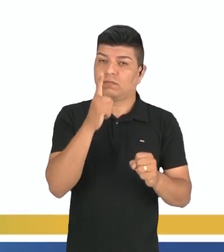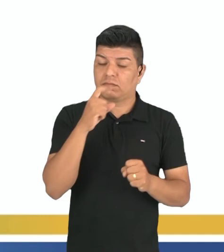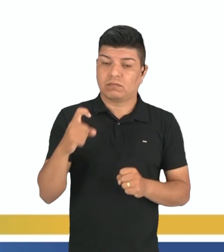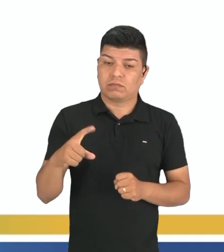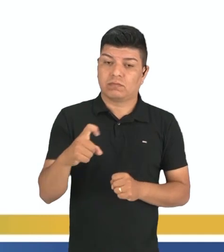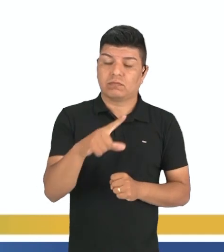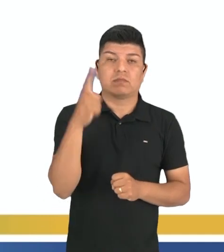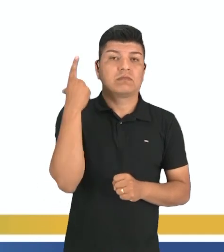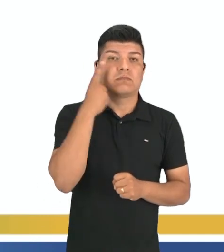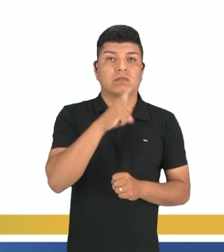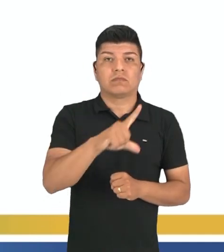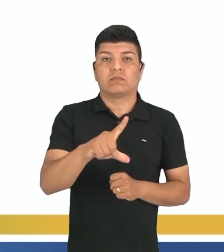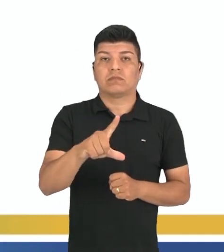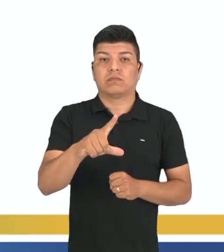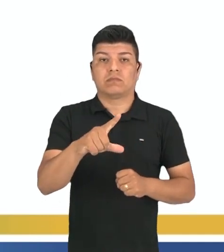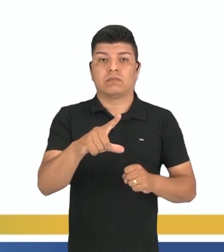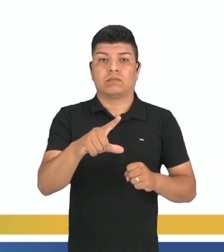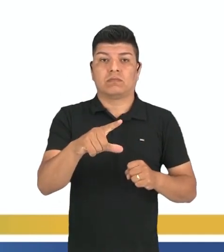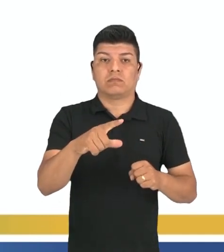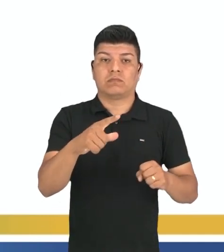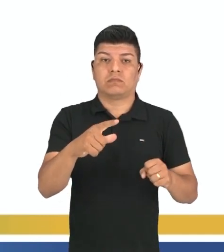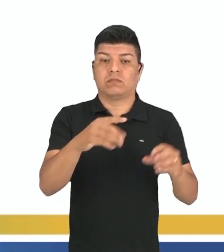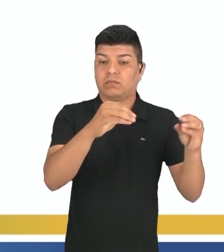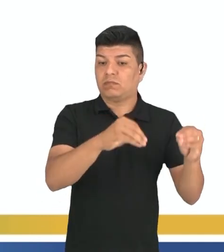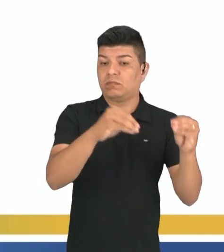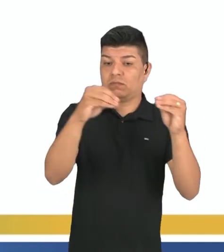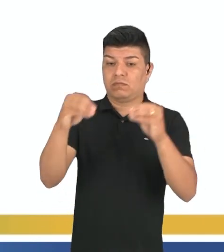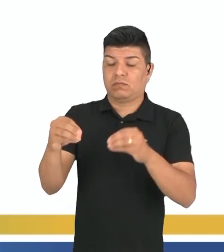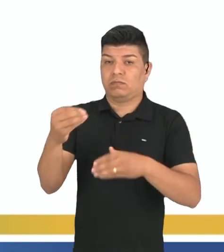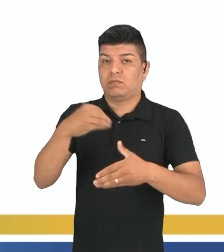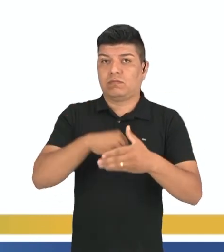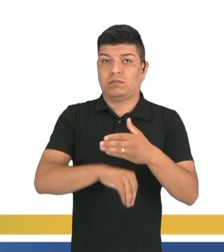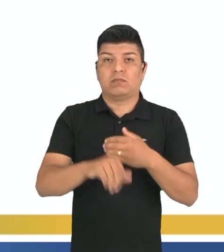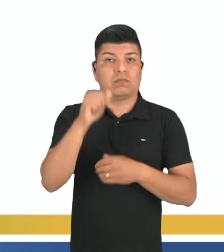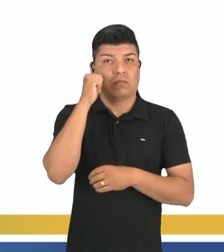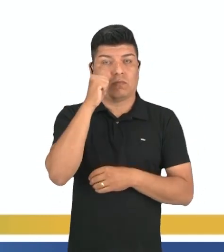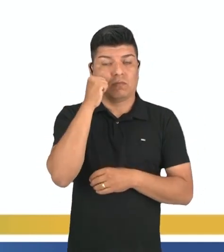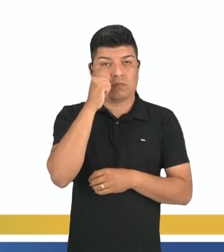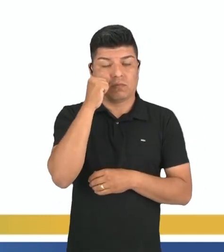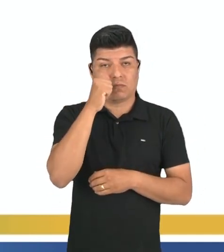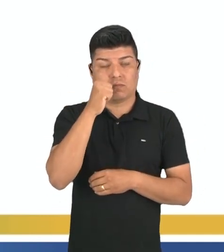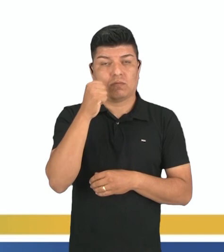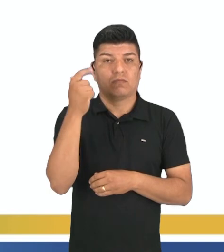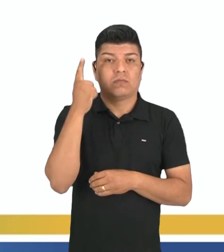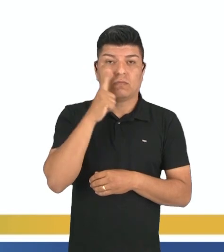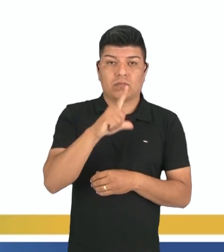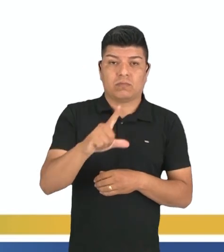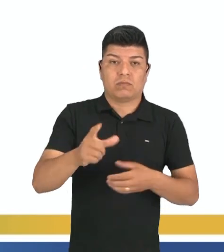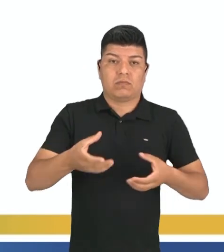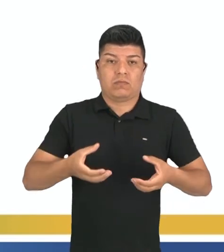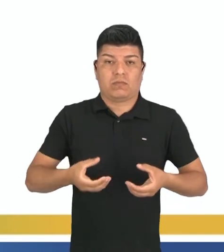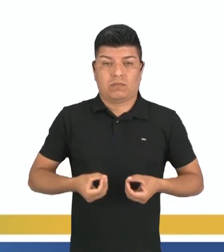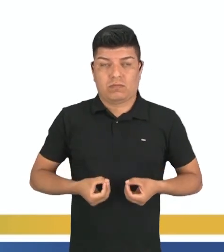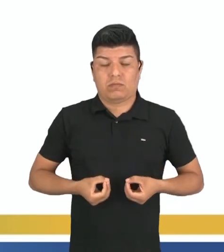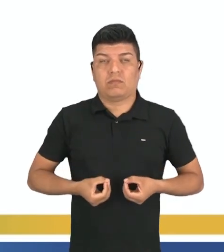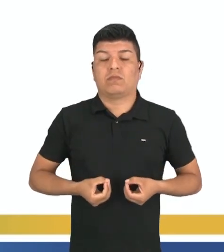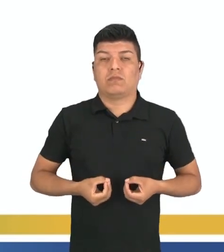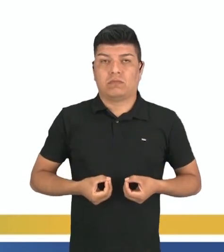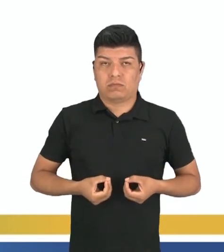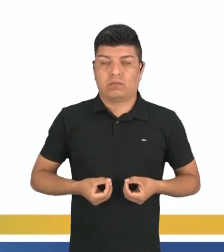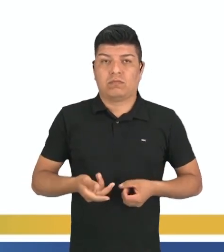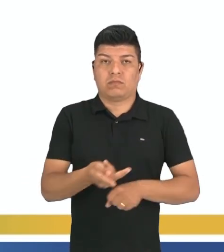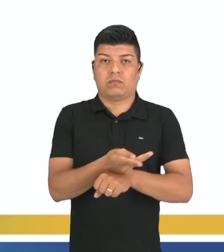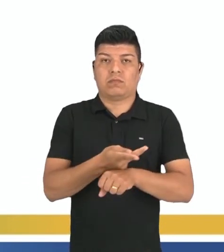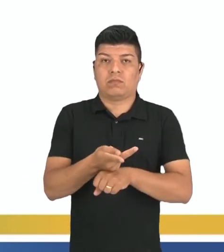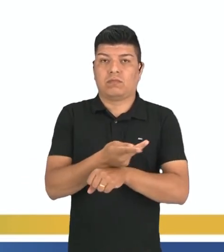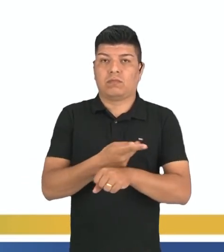espermatozoides consigam se locomover dentro do sistema reprodutor feminino, alcançar as tubas uterinas e procurar